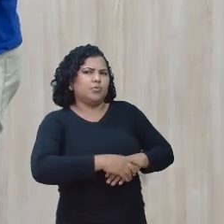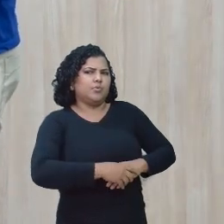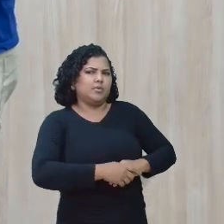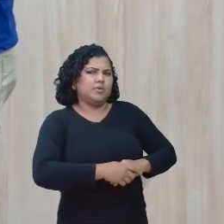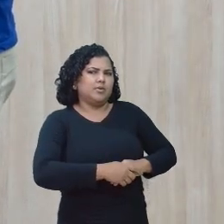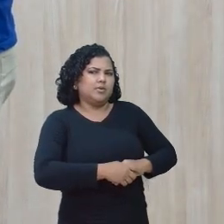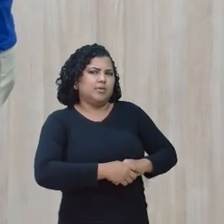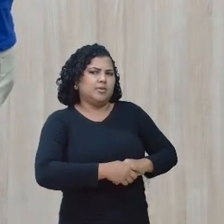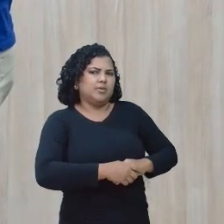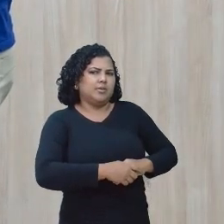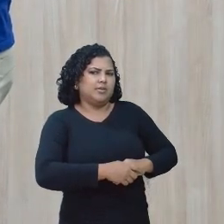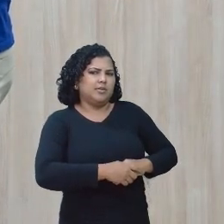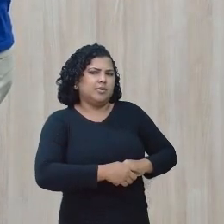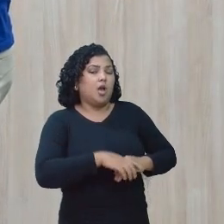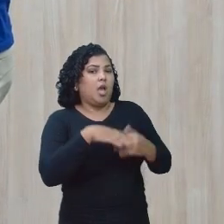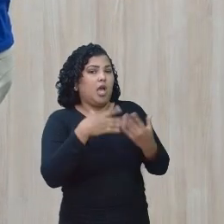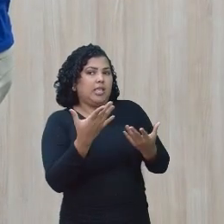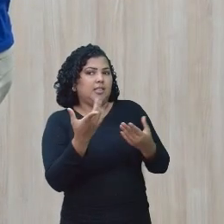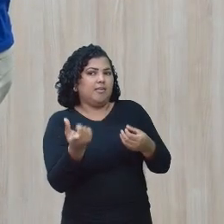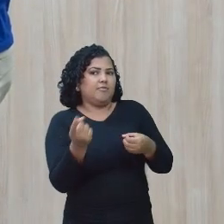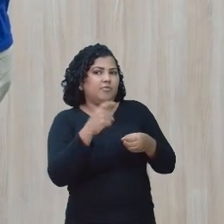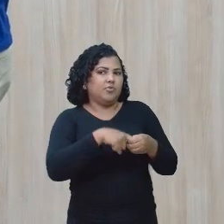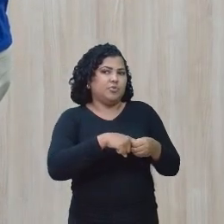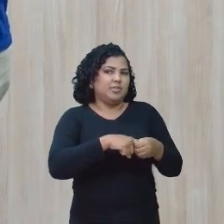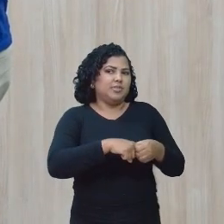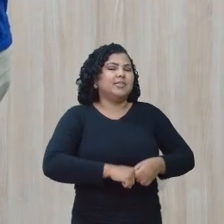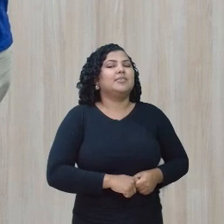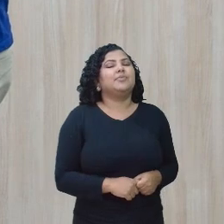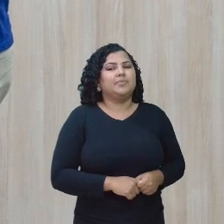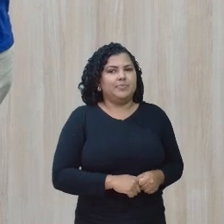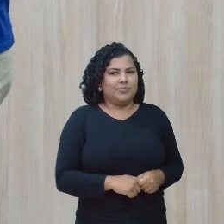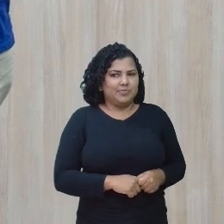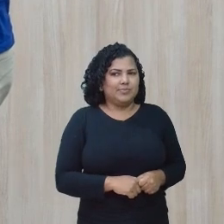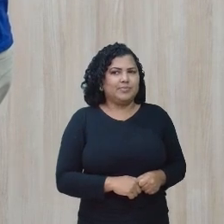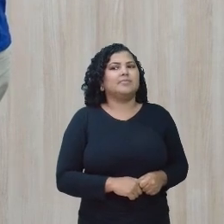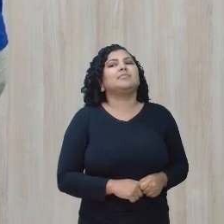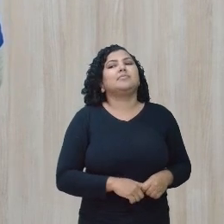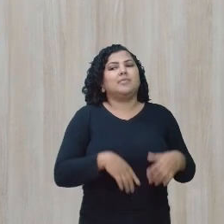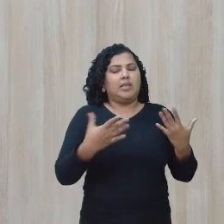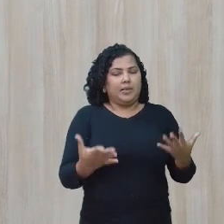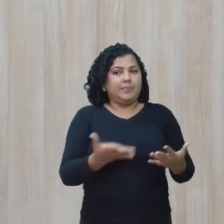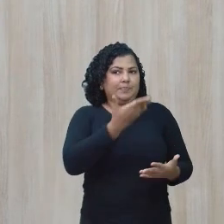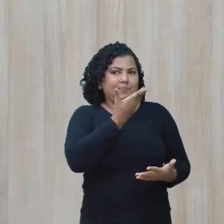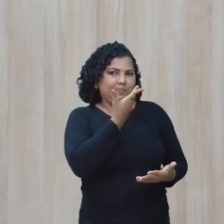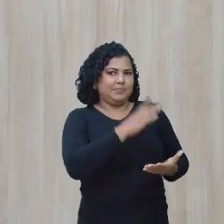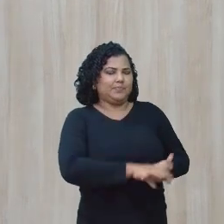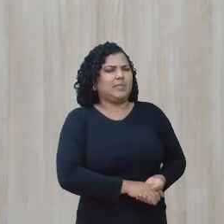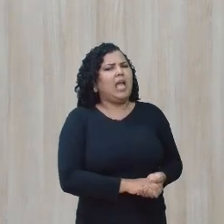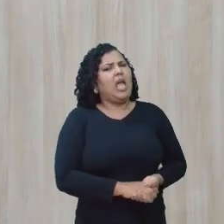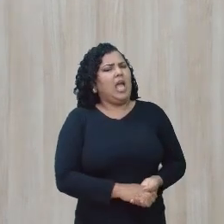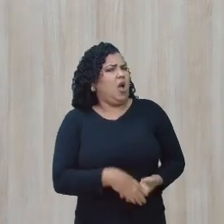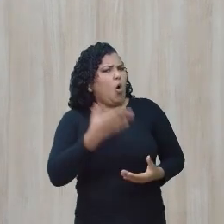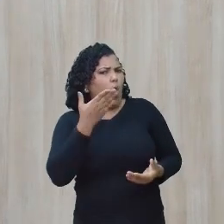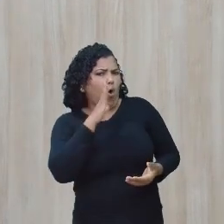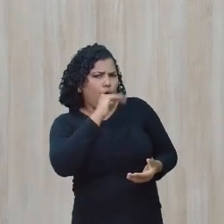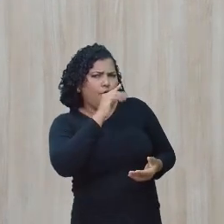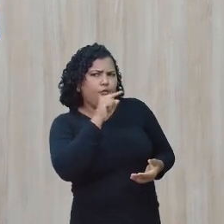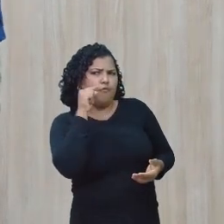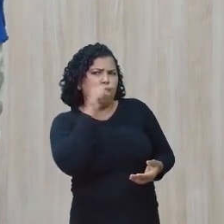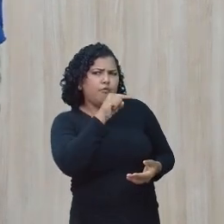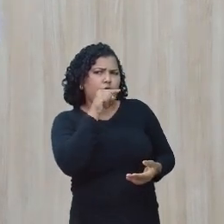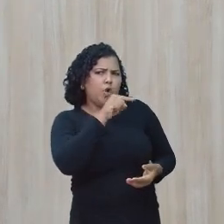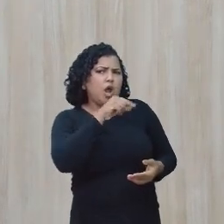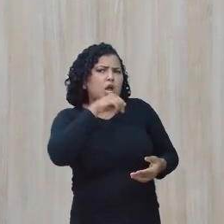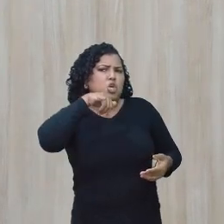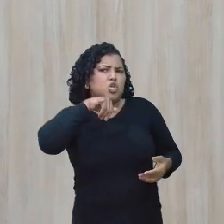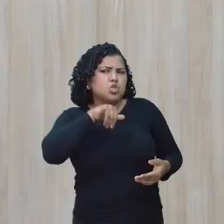Tá passando, não? Tá voltando. Isso, é para voltar mesmo. Isso mesmo, aqui, ó. Aí ele falou: Steph, will